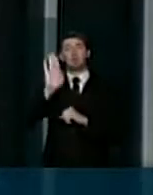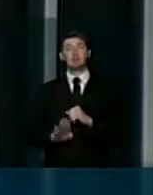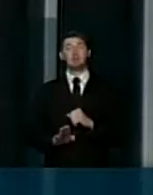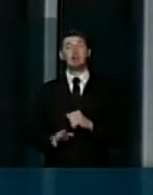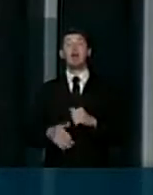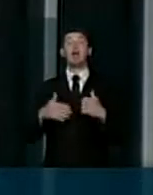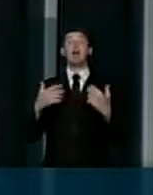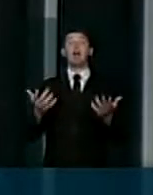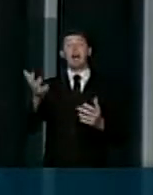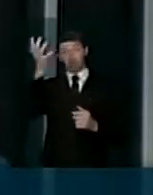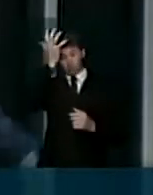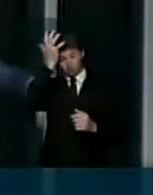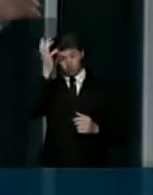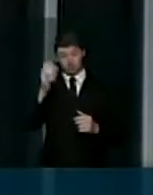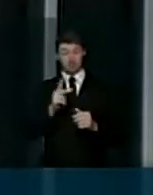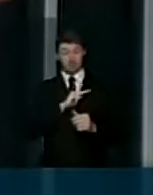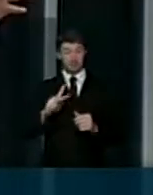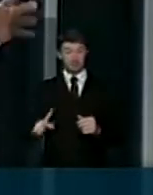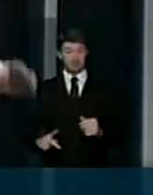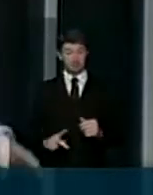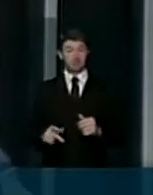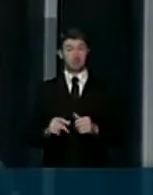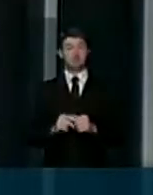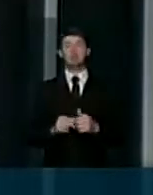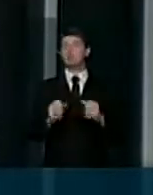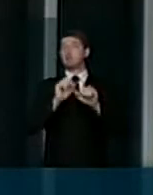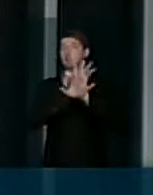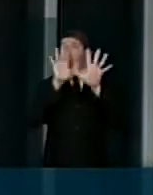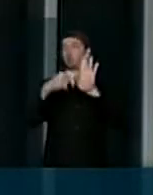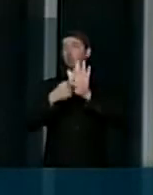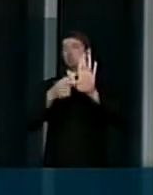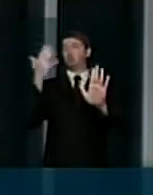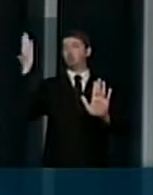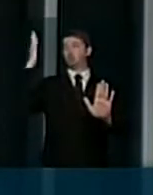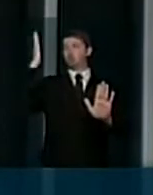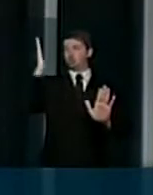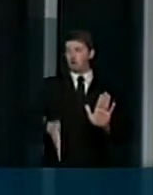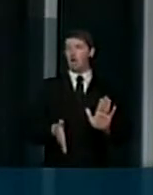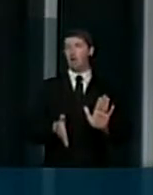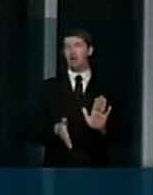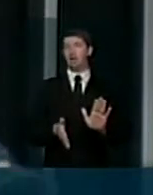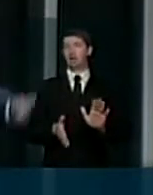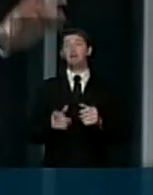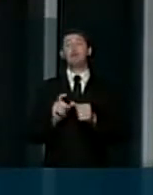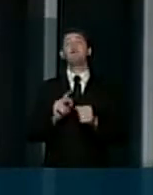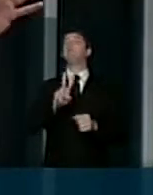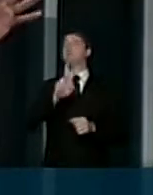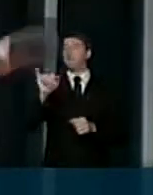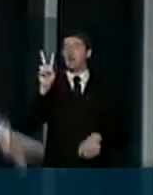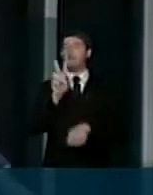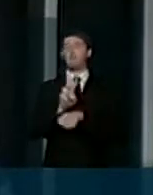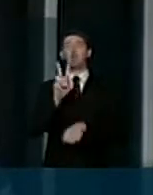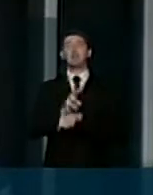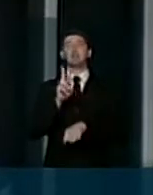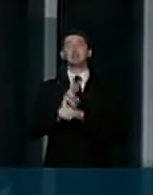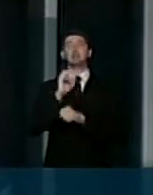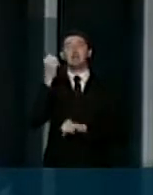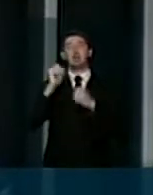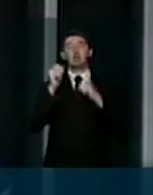A presidenta Dilma vem e já emite sinais claros e atitudes claras de que vai proteger